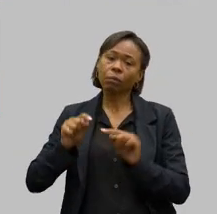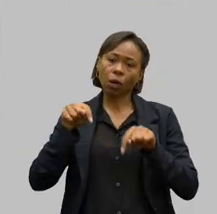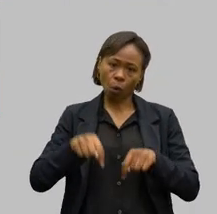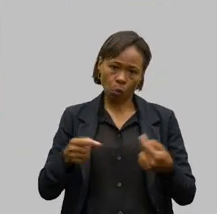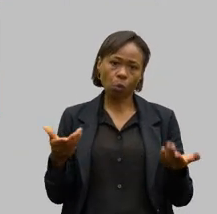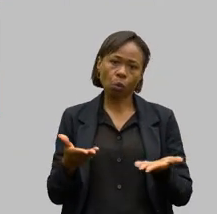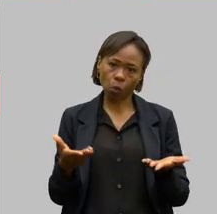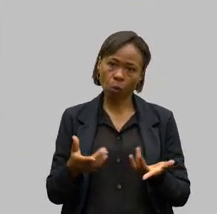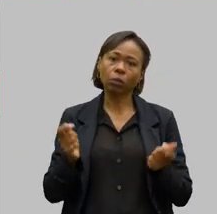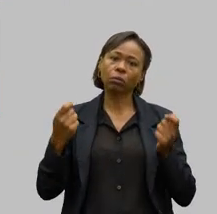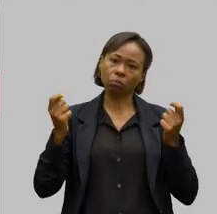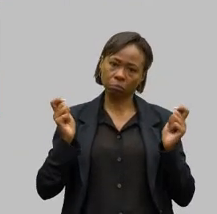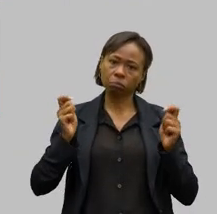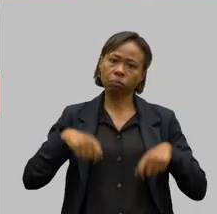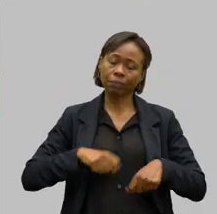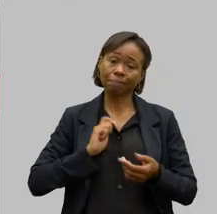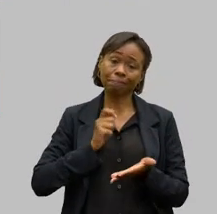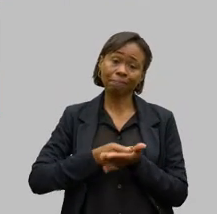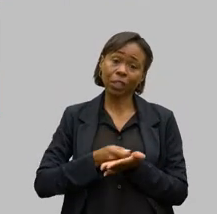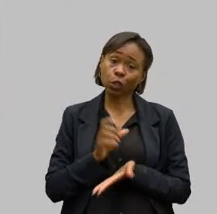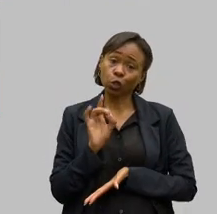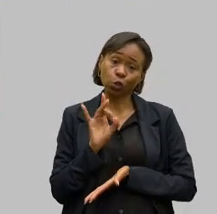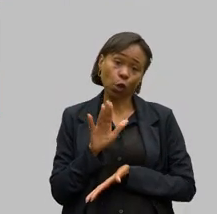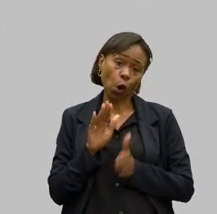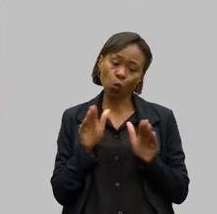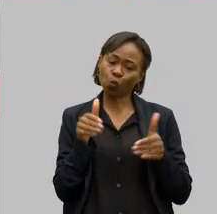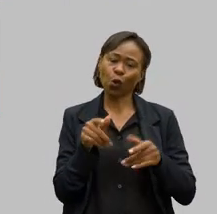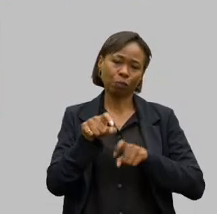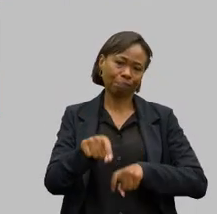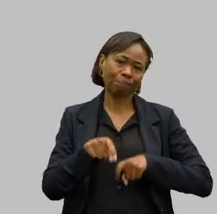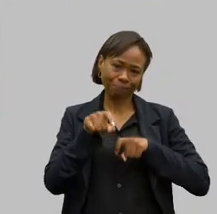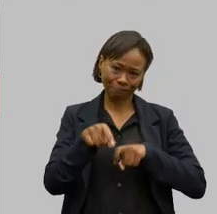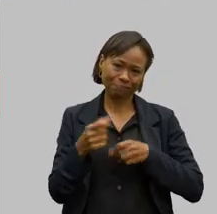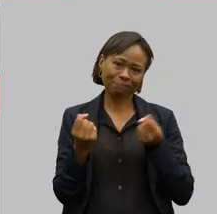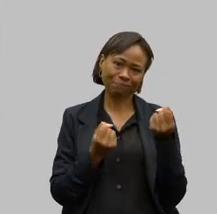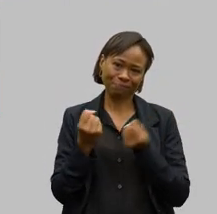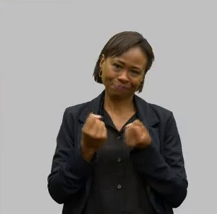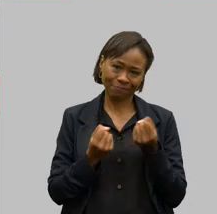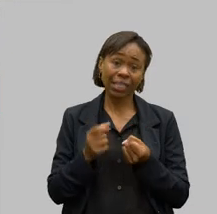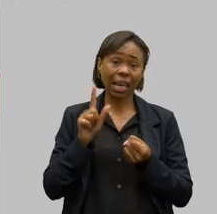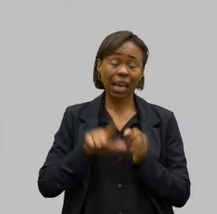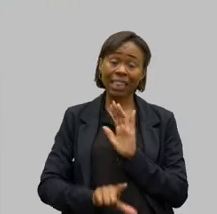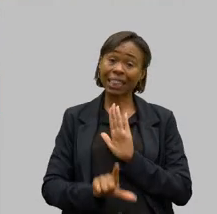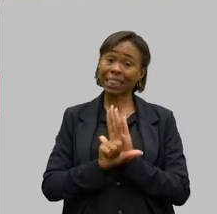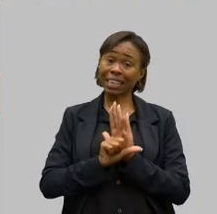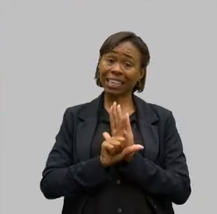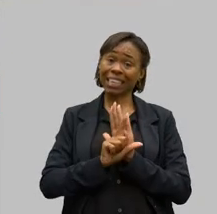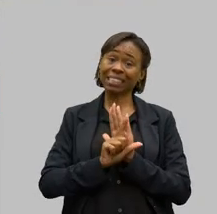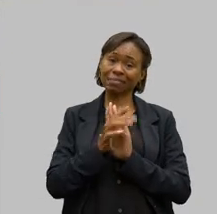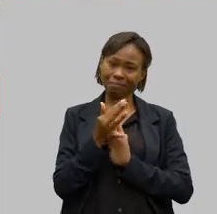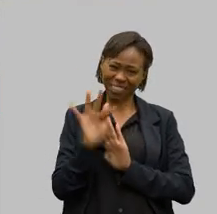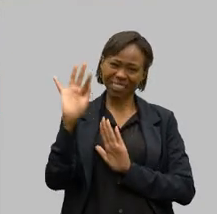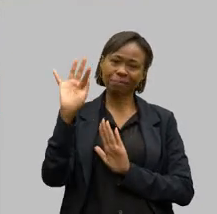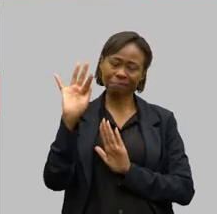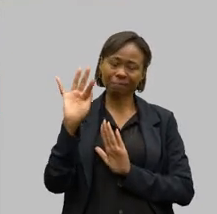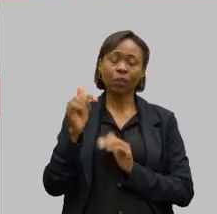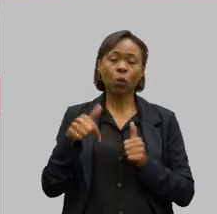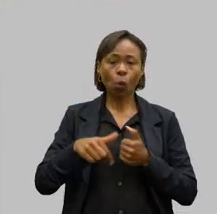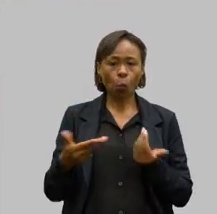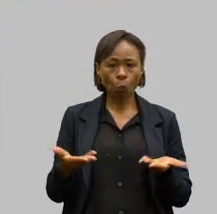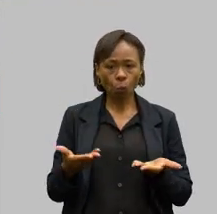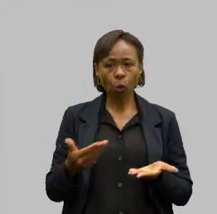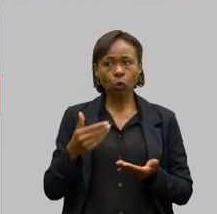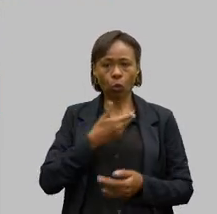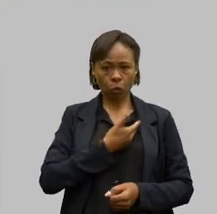o transporte apenas rural, que é uma determinação por lei e até mesmo federal. Hoje, o governo do